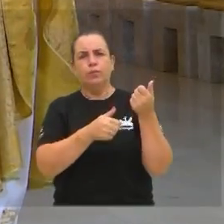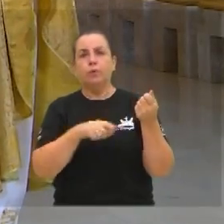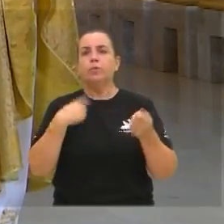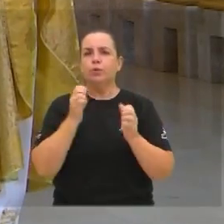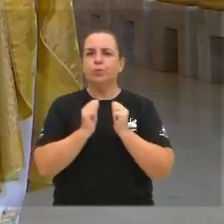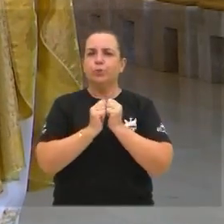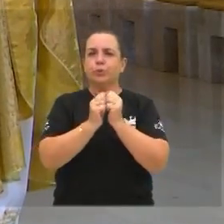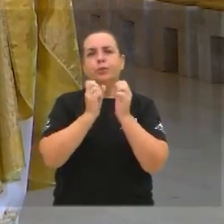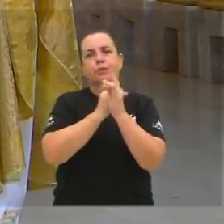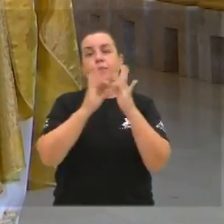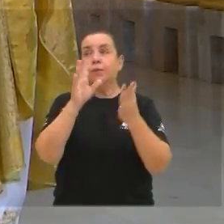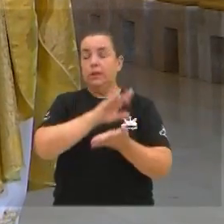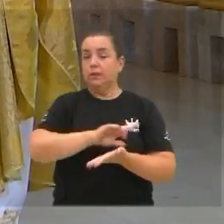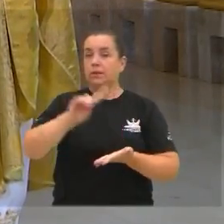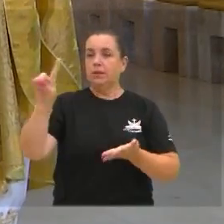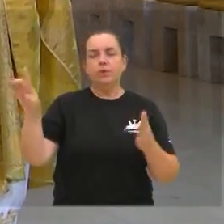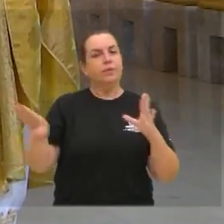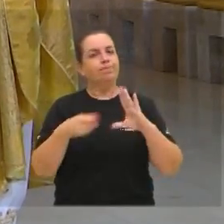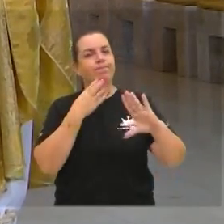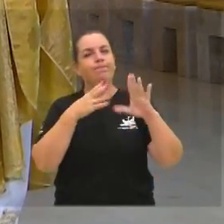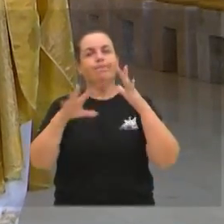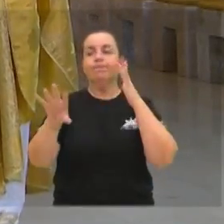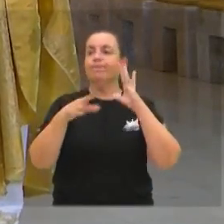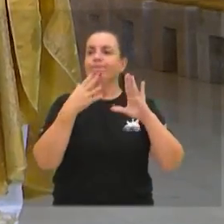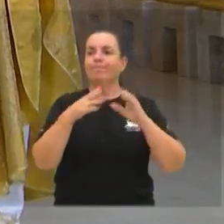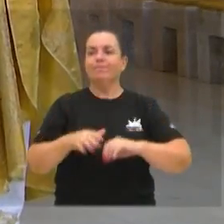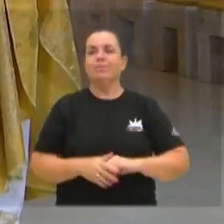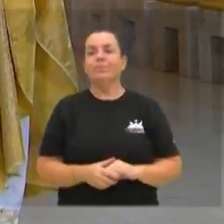juntos glorificar a Deus cantando.